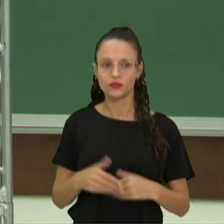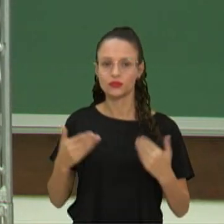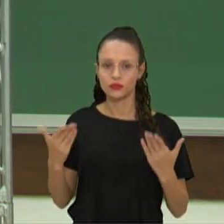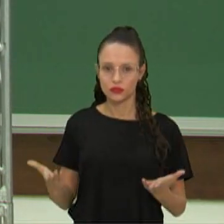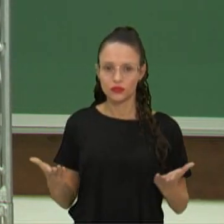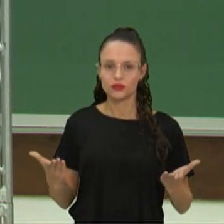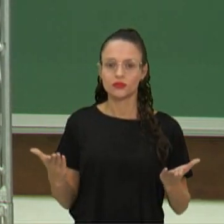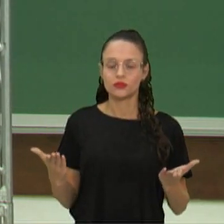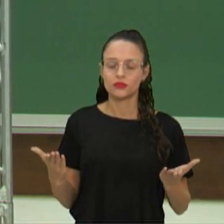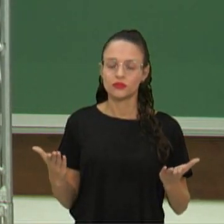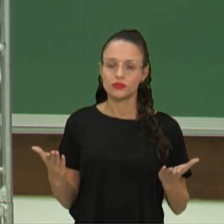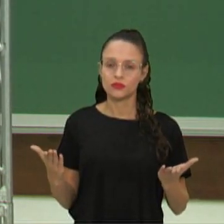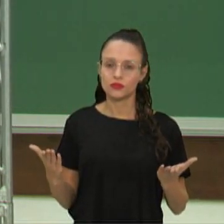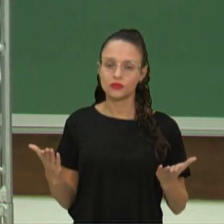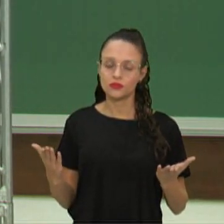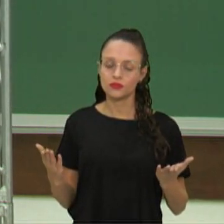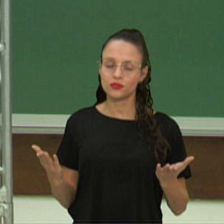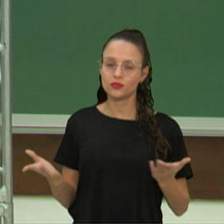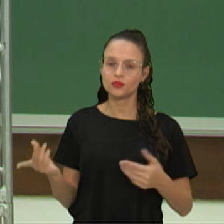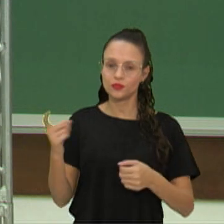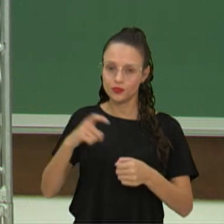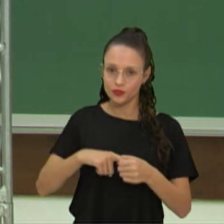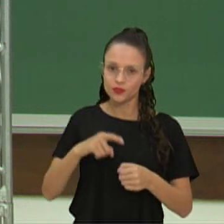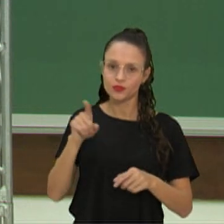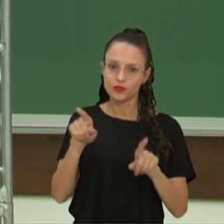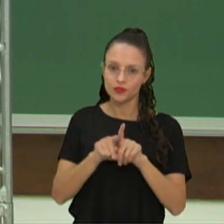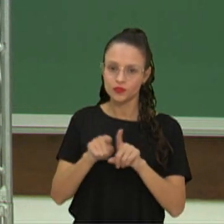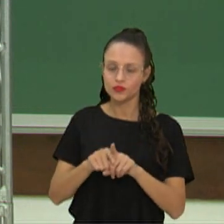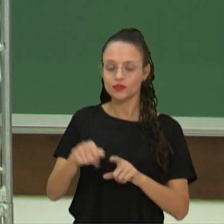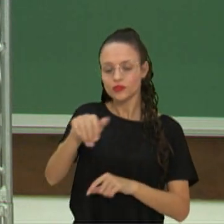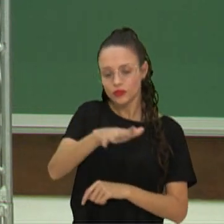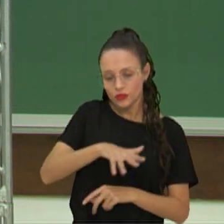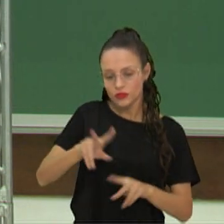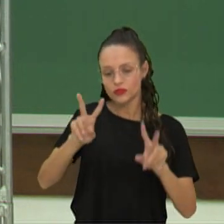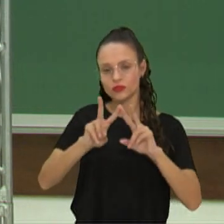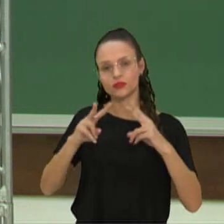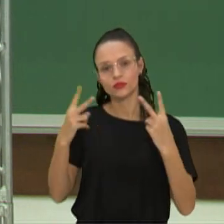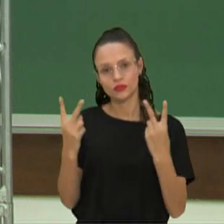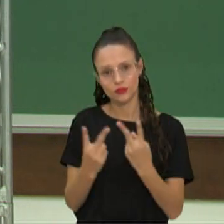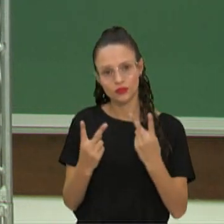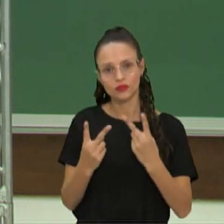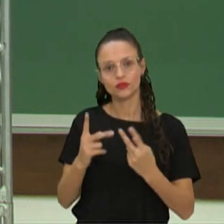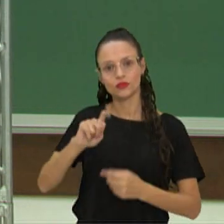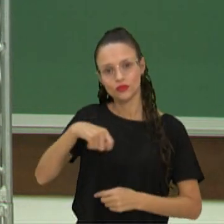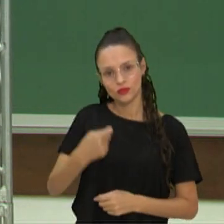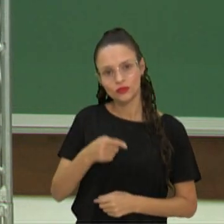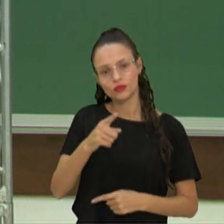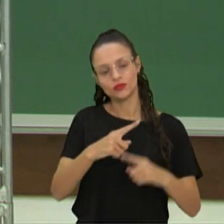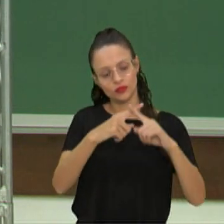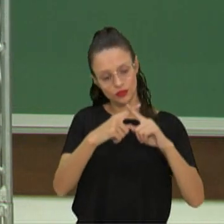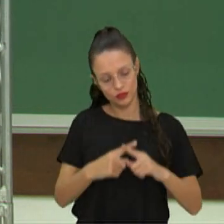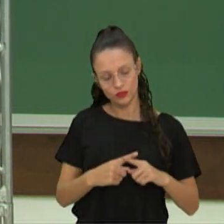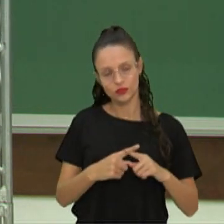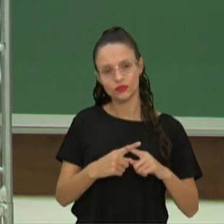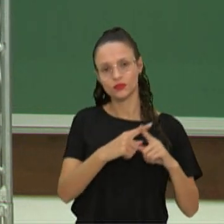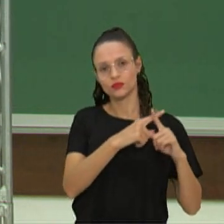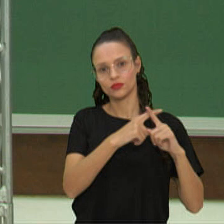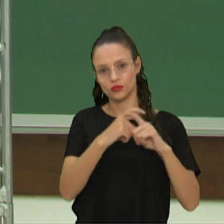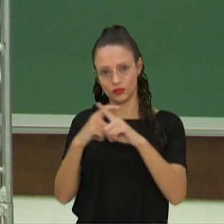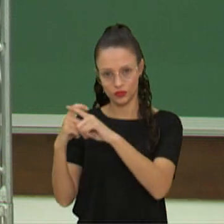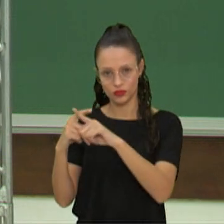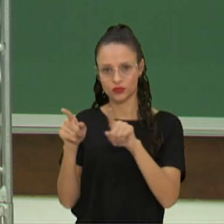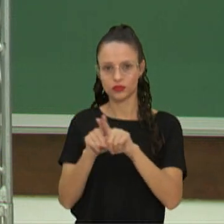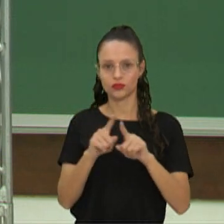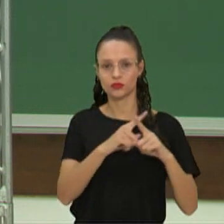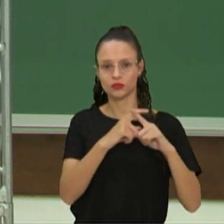Então, e nós retomamos também a ideia de área e de volume, usando essa ideia de multiplicação de monômios e de polinômios, tá